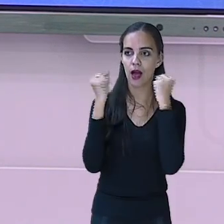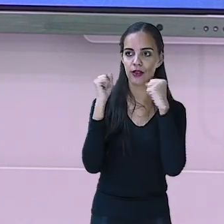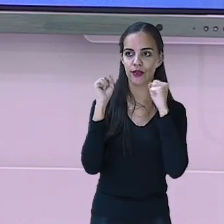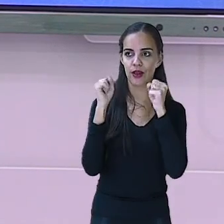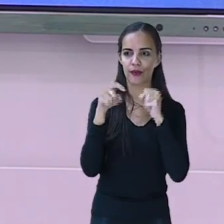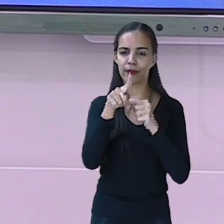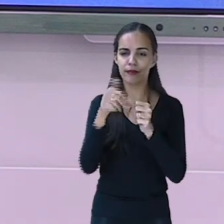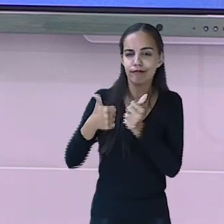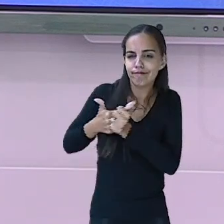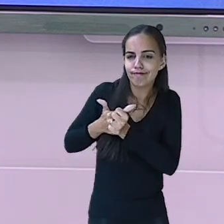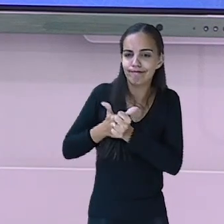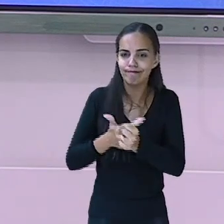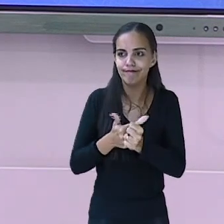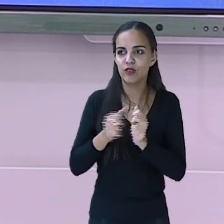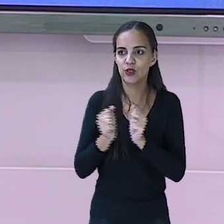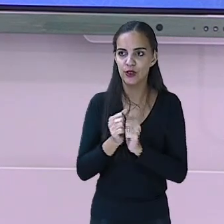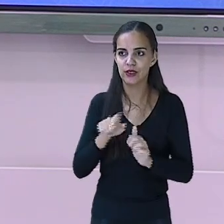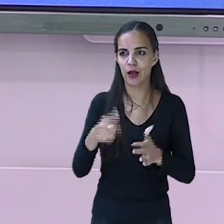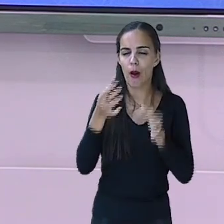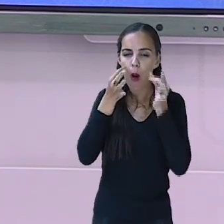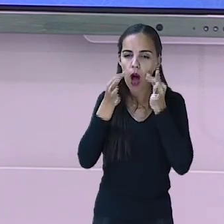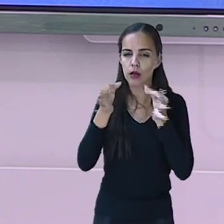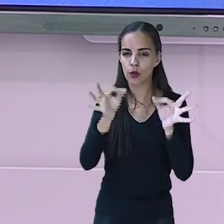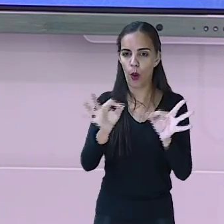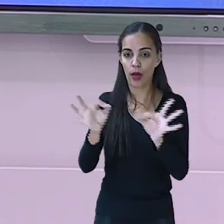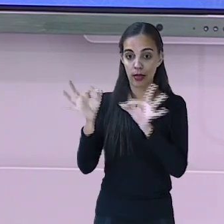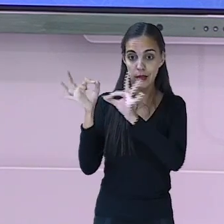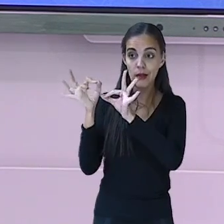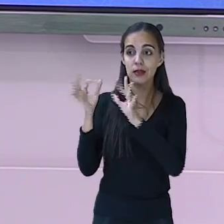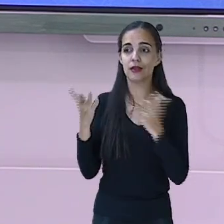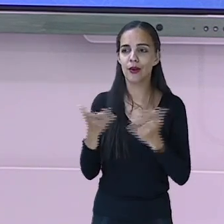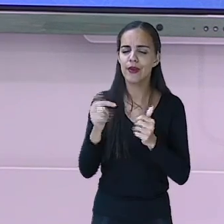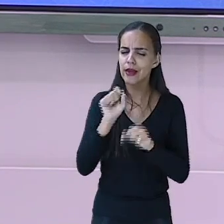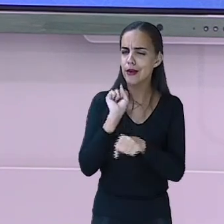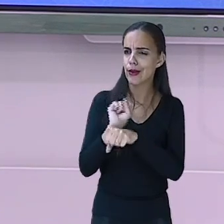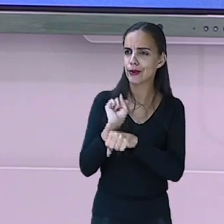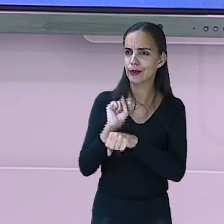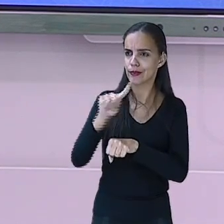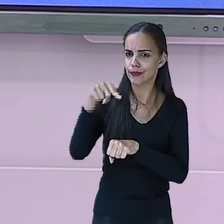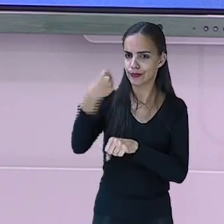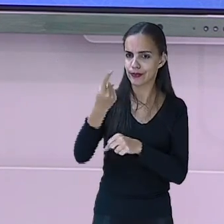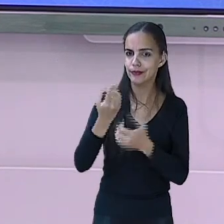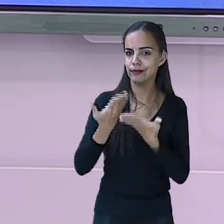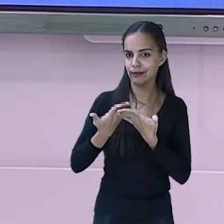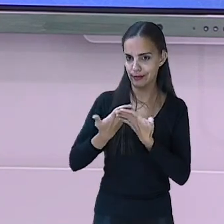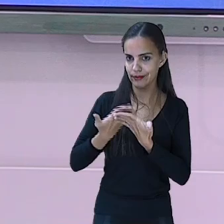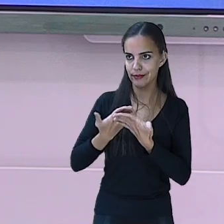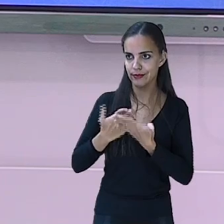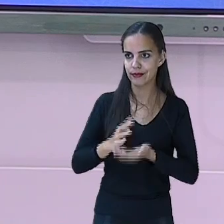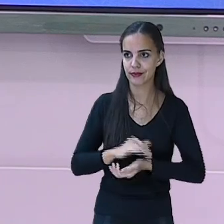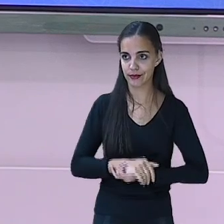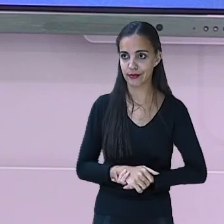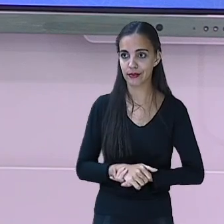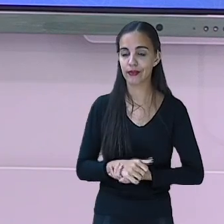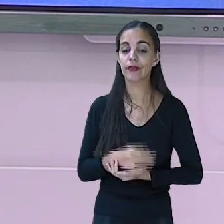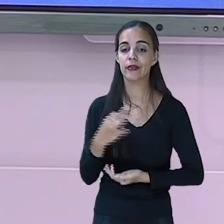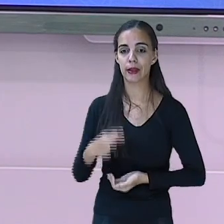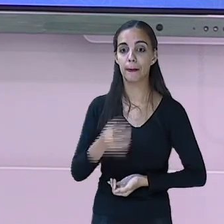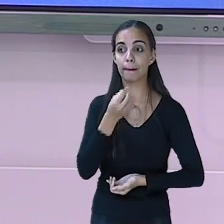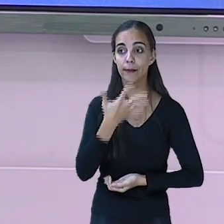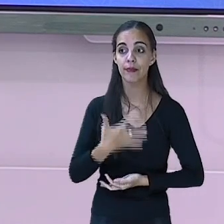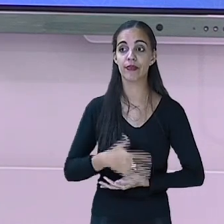Adorei a sua companhia, a sua atenção e eu te aguardo na nossa próxima aula, tá